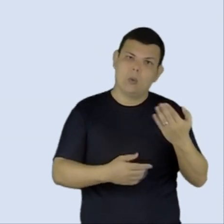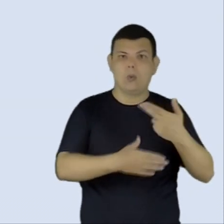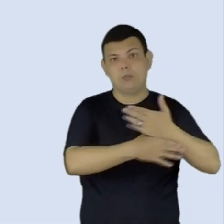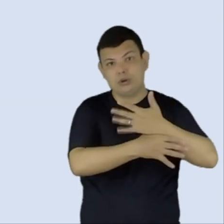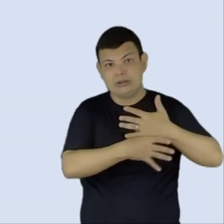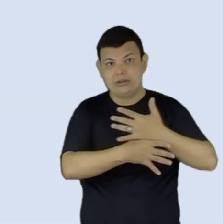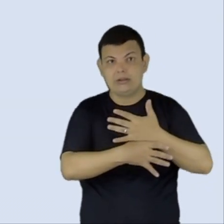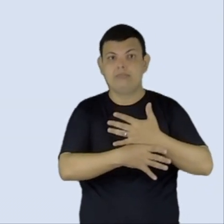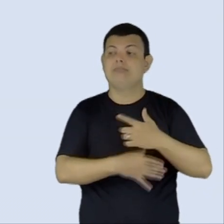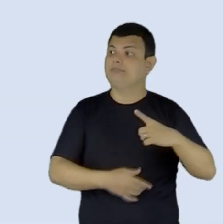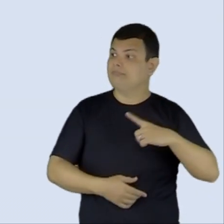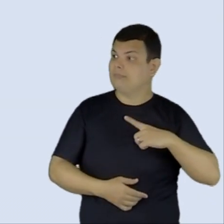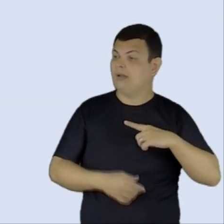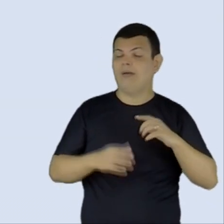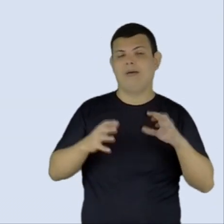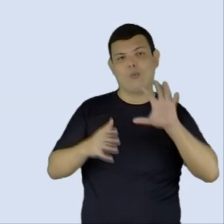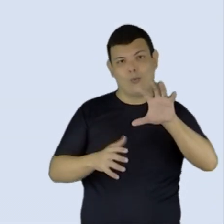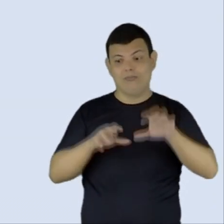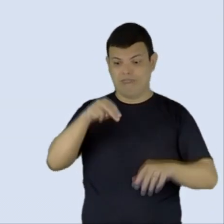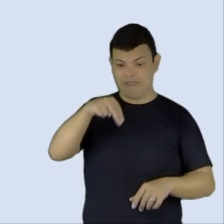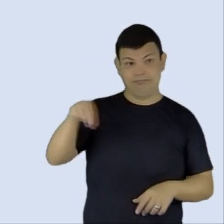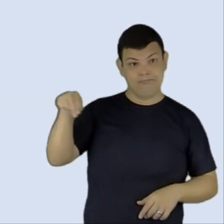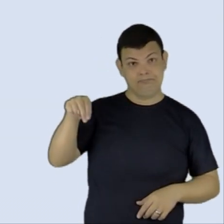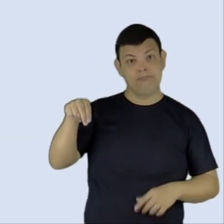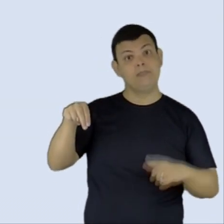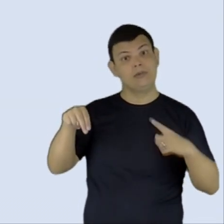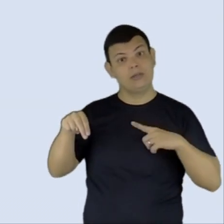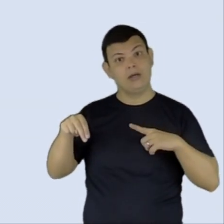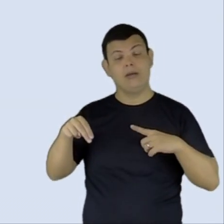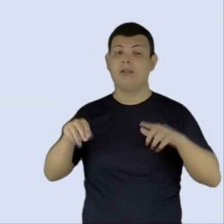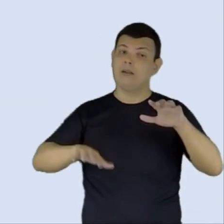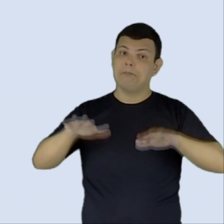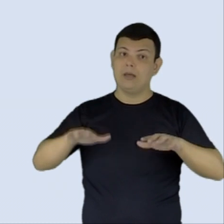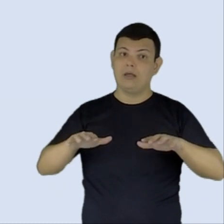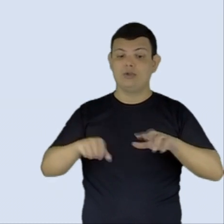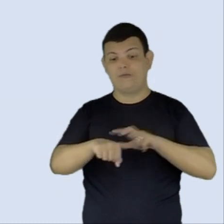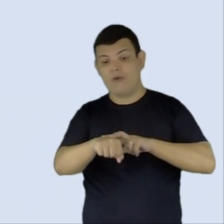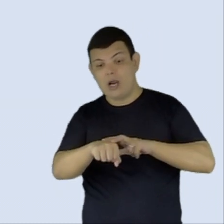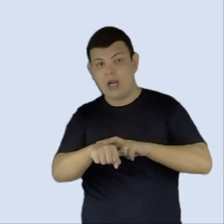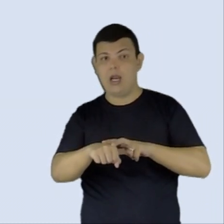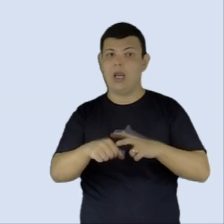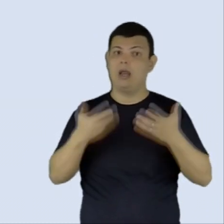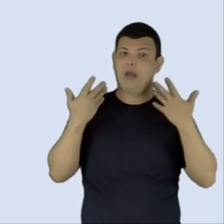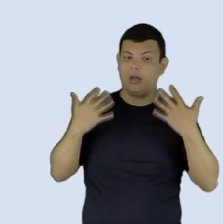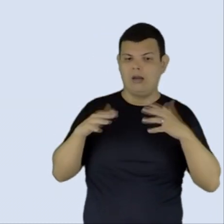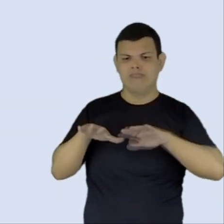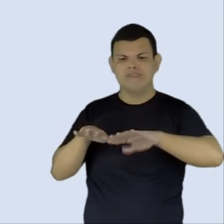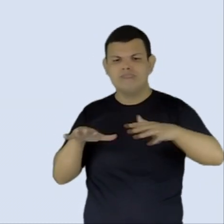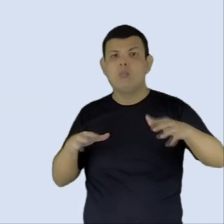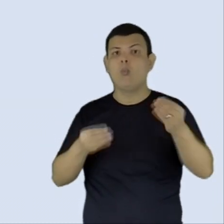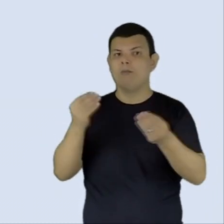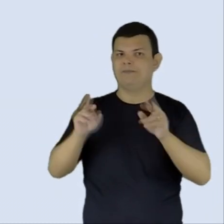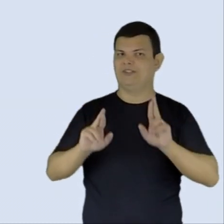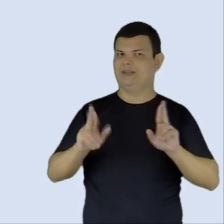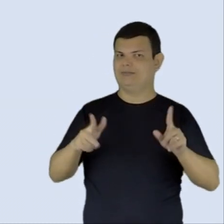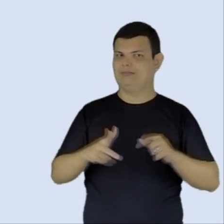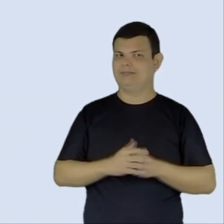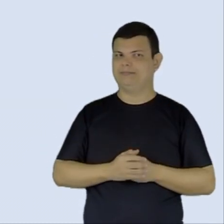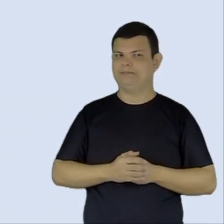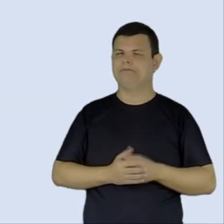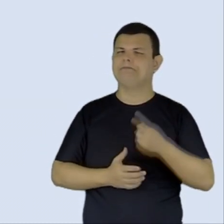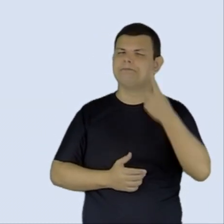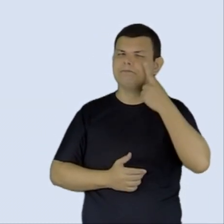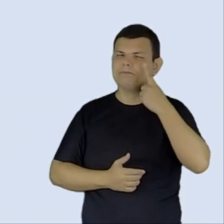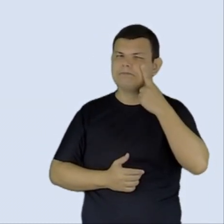a região nordeste, ela terá clima, vegetação e relevo diferentes. Então, vamos